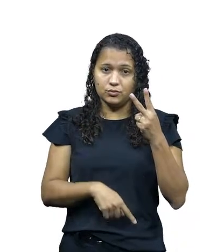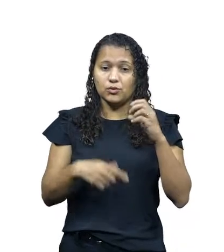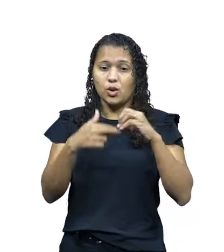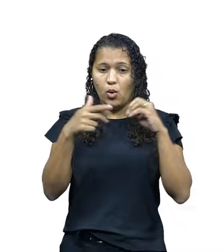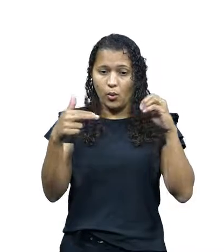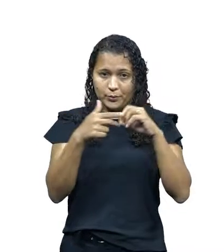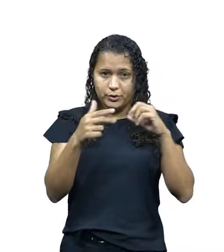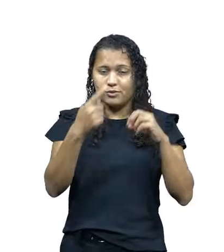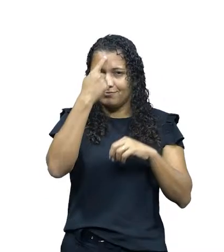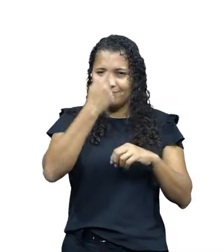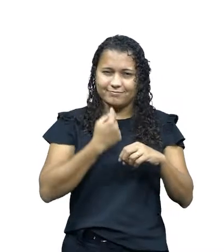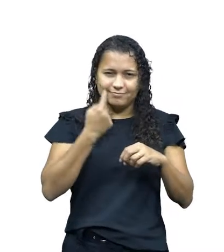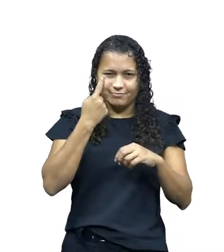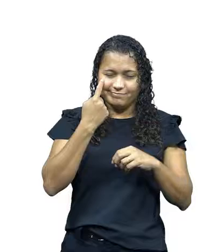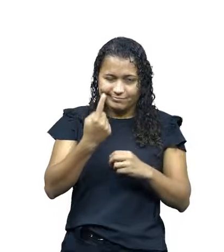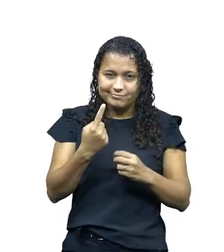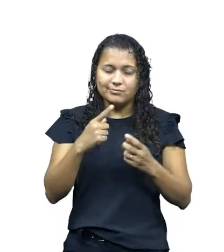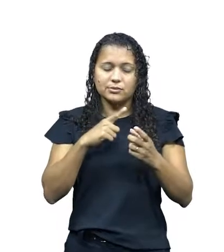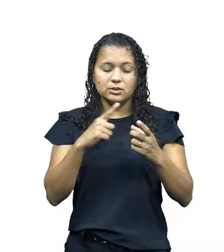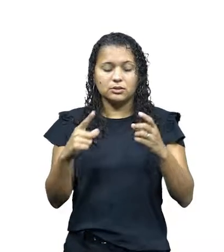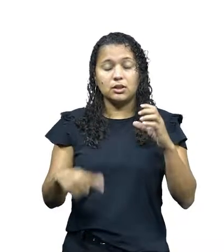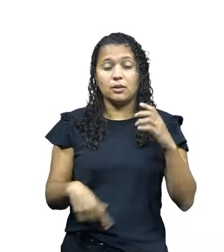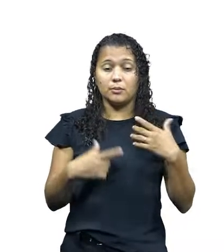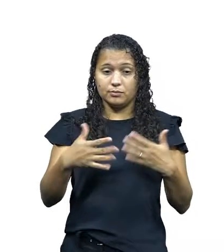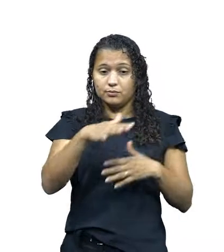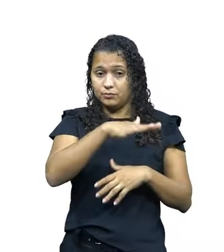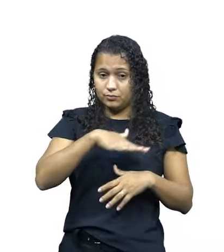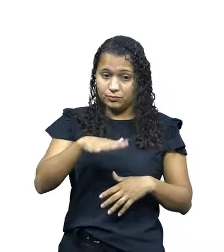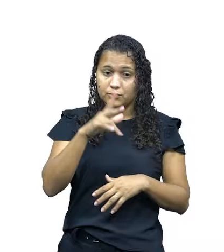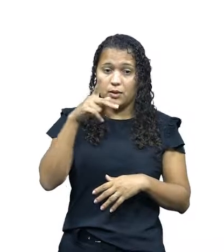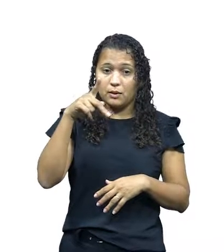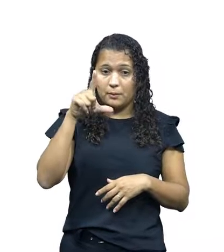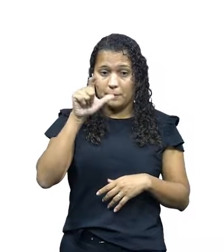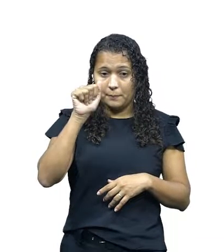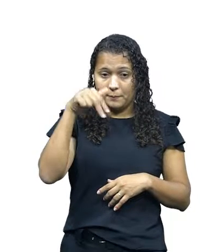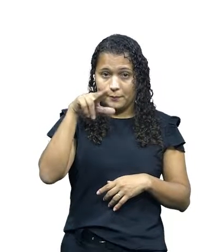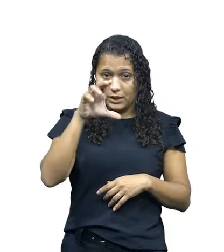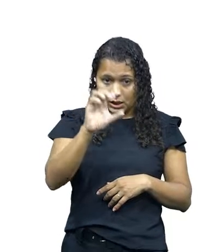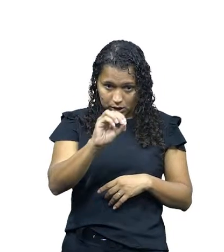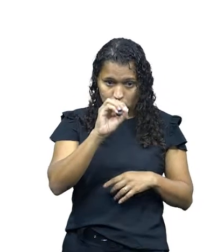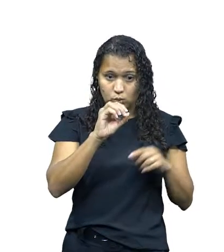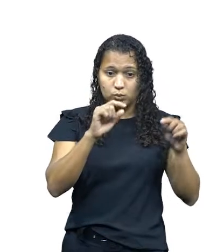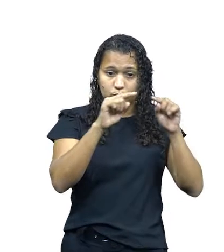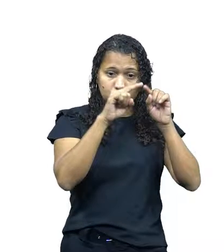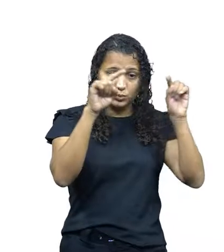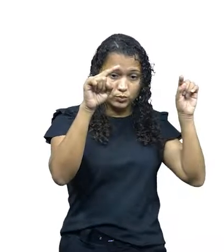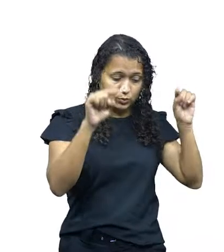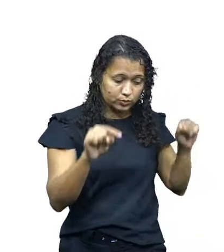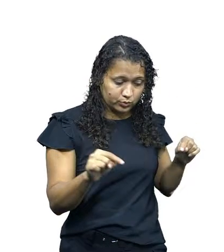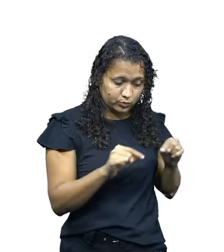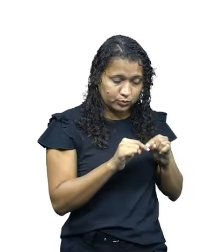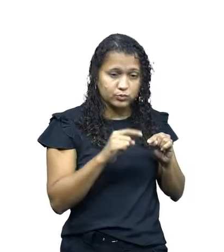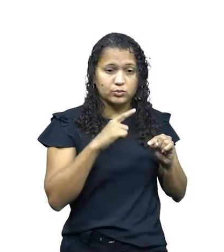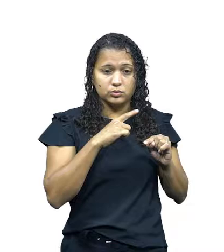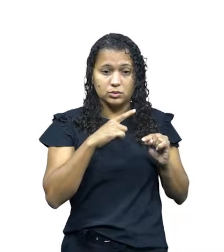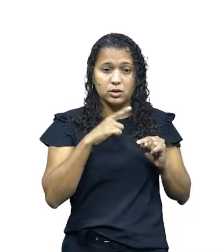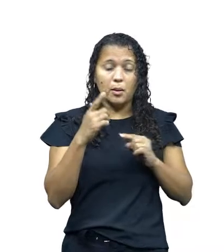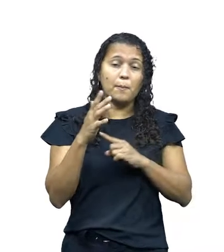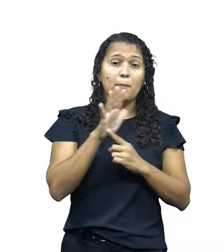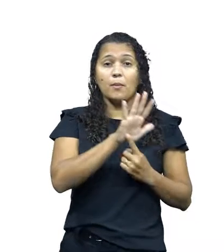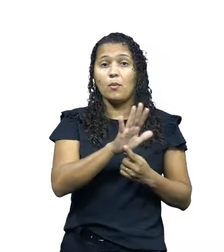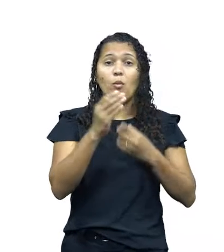de objetos de imagem, onde nós temos aqui o plano de corte na primeira imagem. Então, o plano de corte